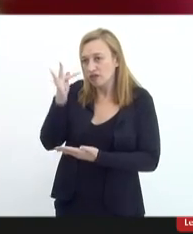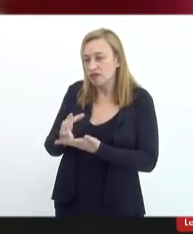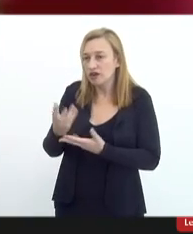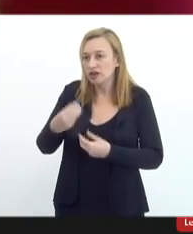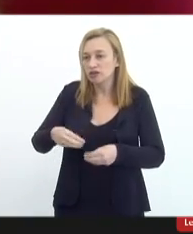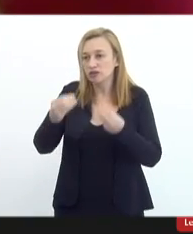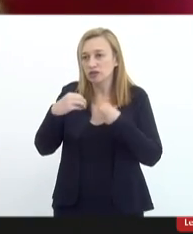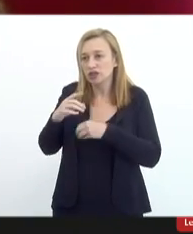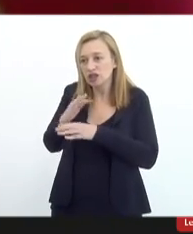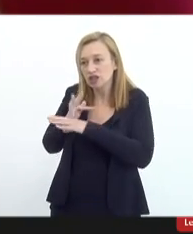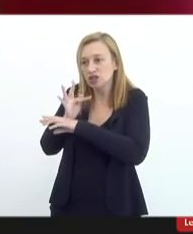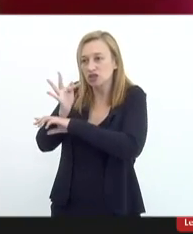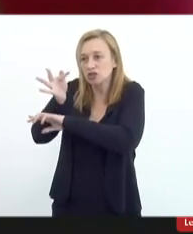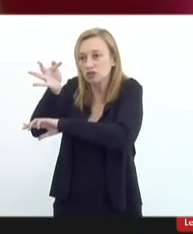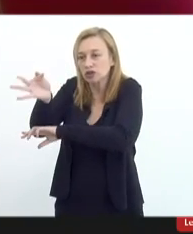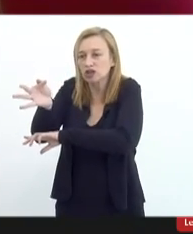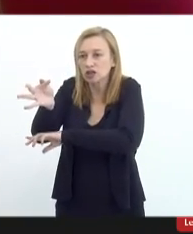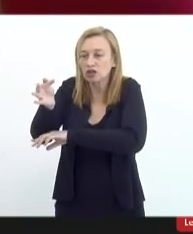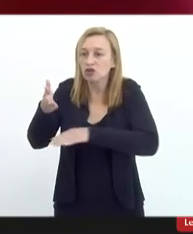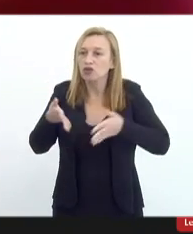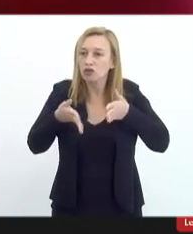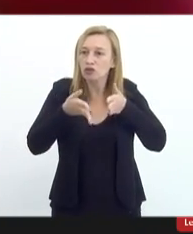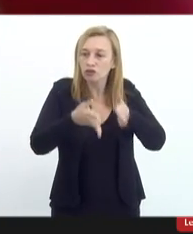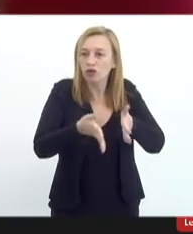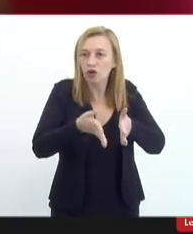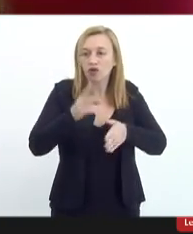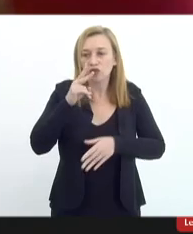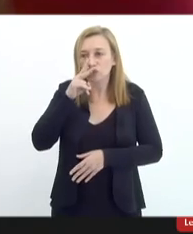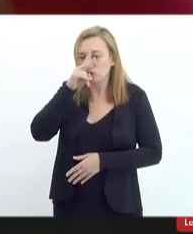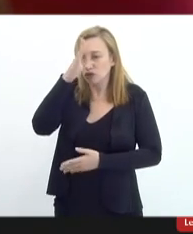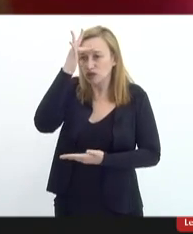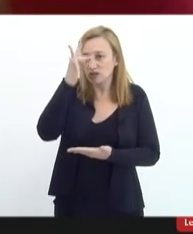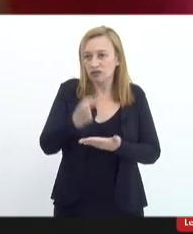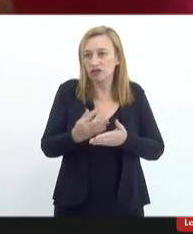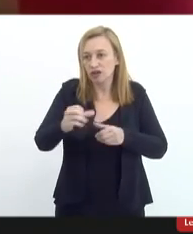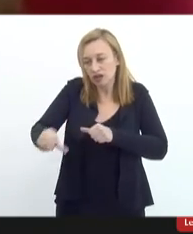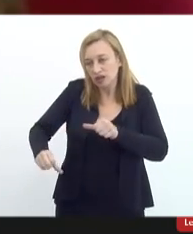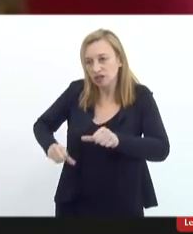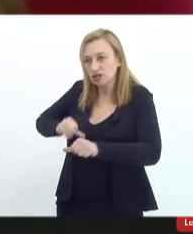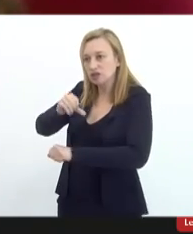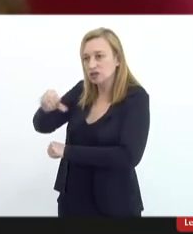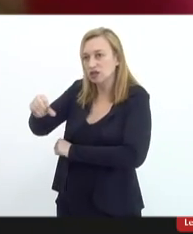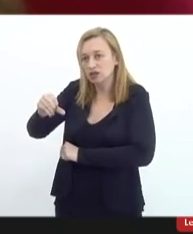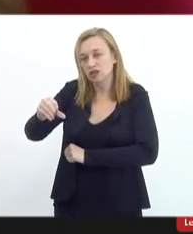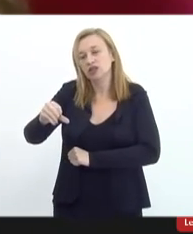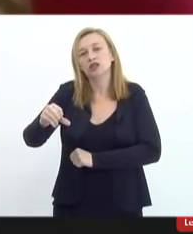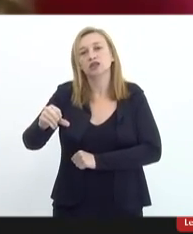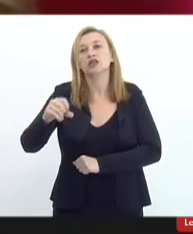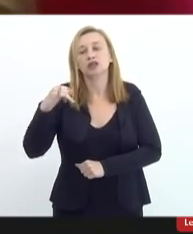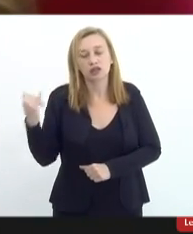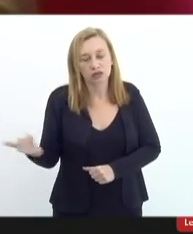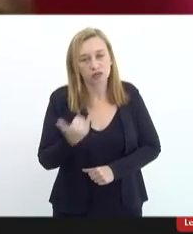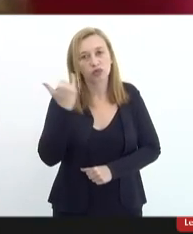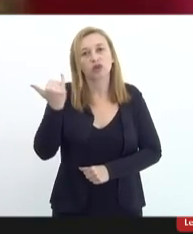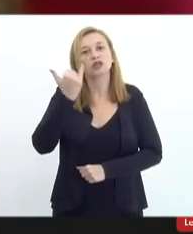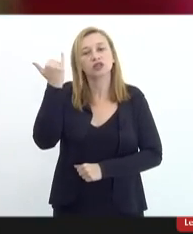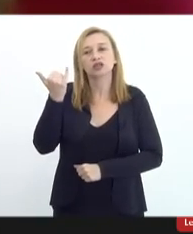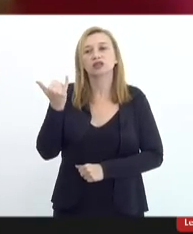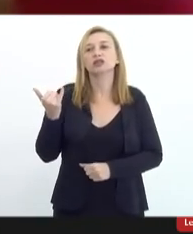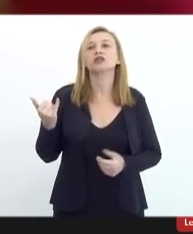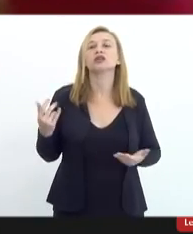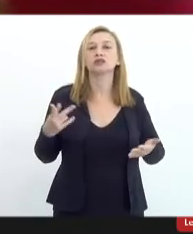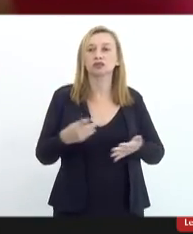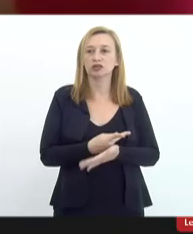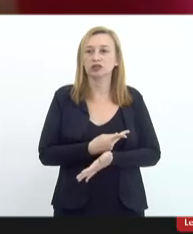esperança, força, foco, fé para fazer as transformações que são tão importantes de serem